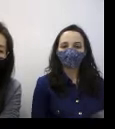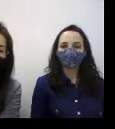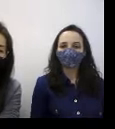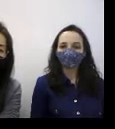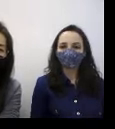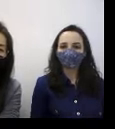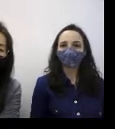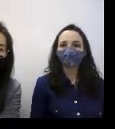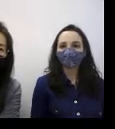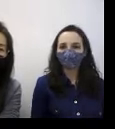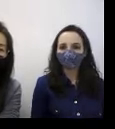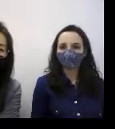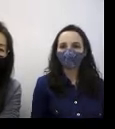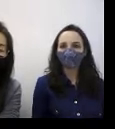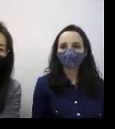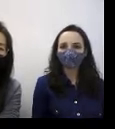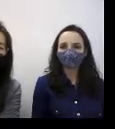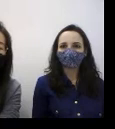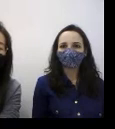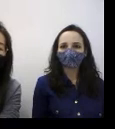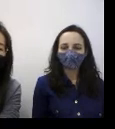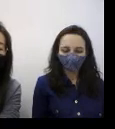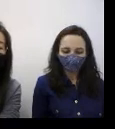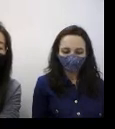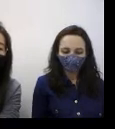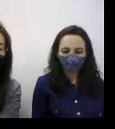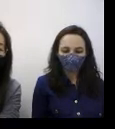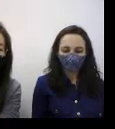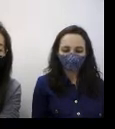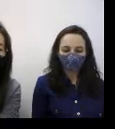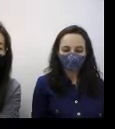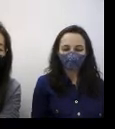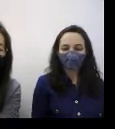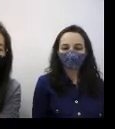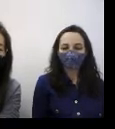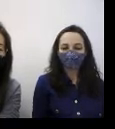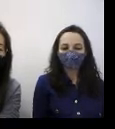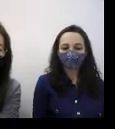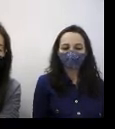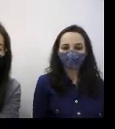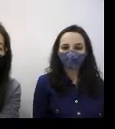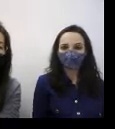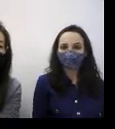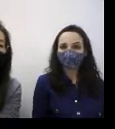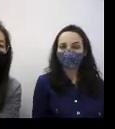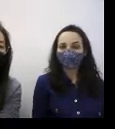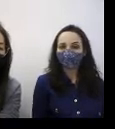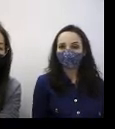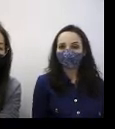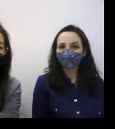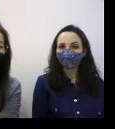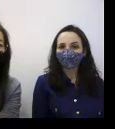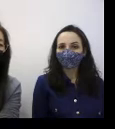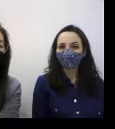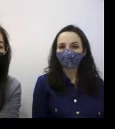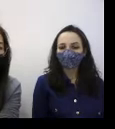é logo, né? Daqui uns 2 dias, alguns dias, o ferimento se cicatrizar. No